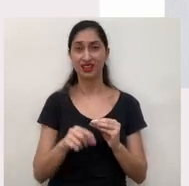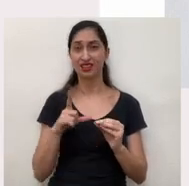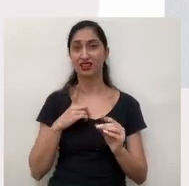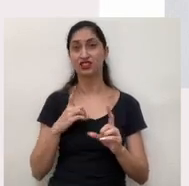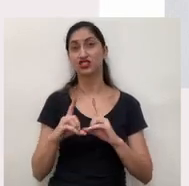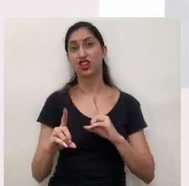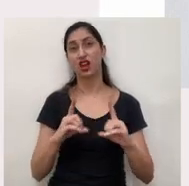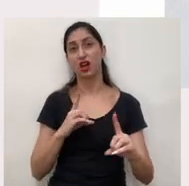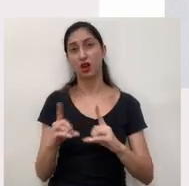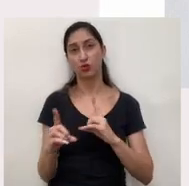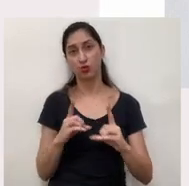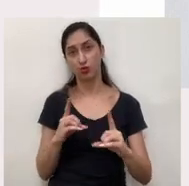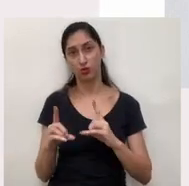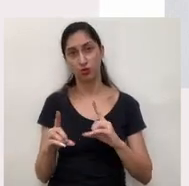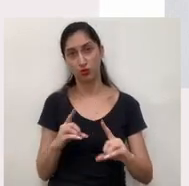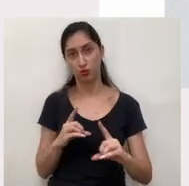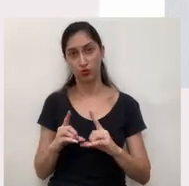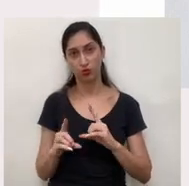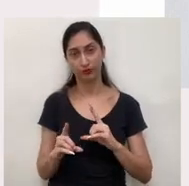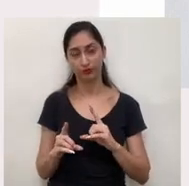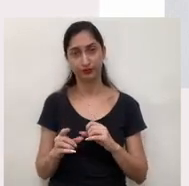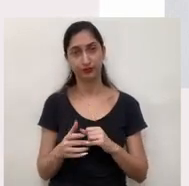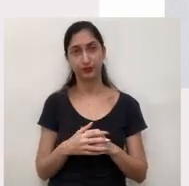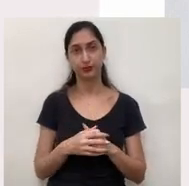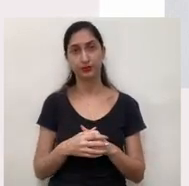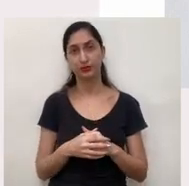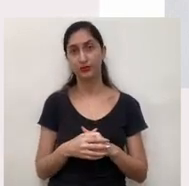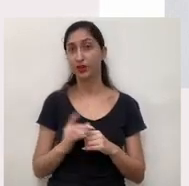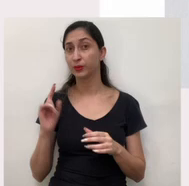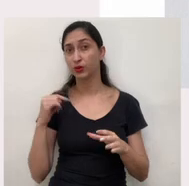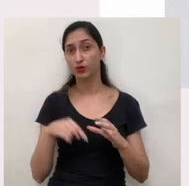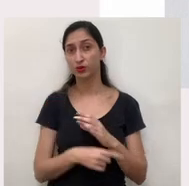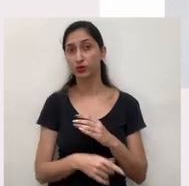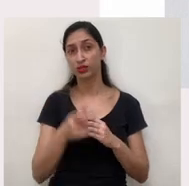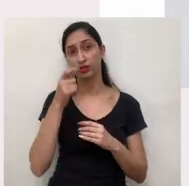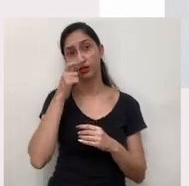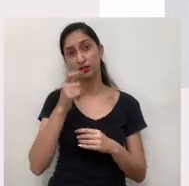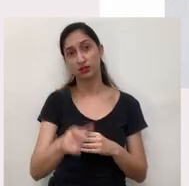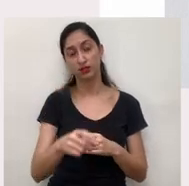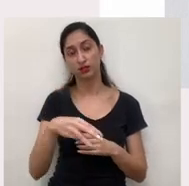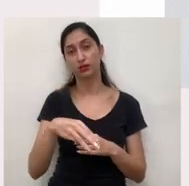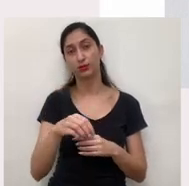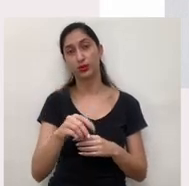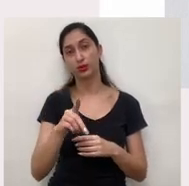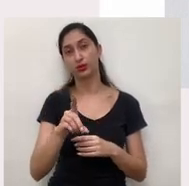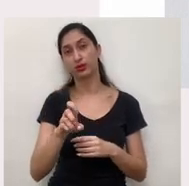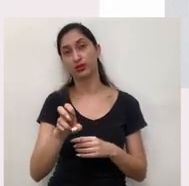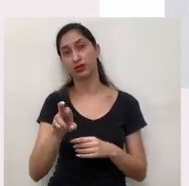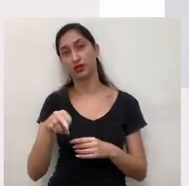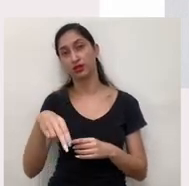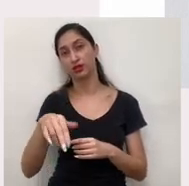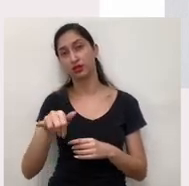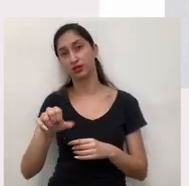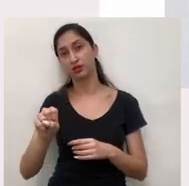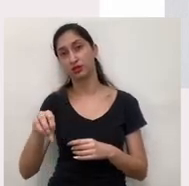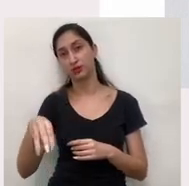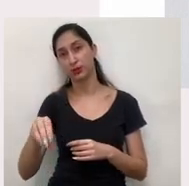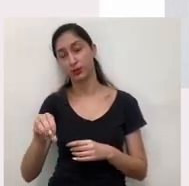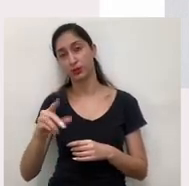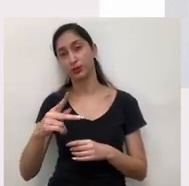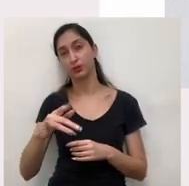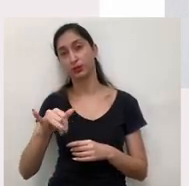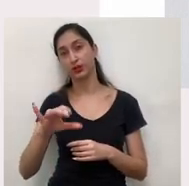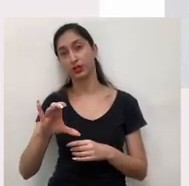um diálogo muito profundo e interessante com o modernismo pictórico, né, com uma